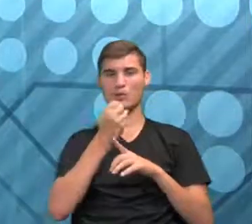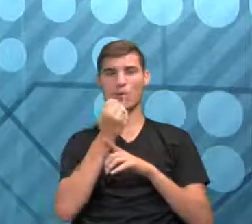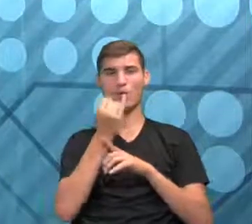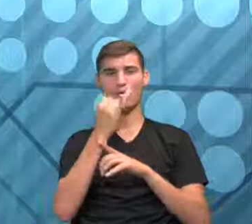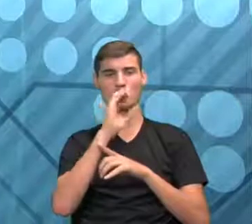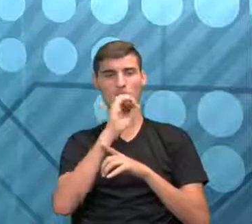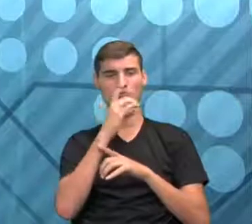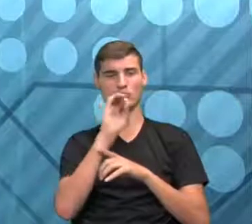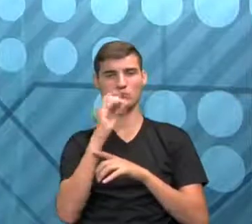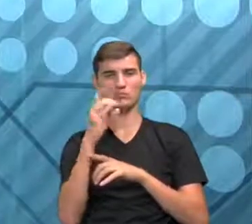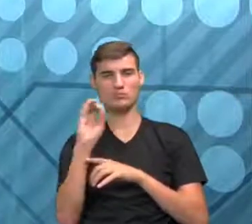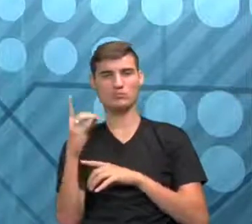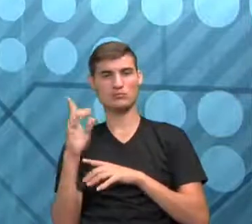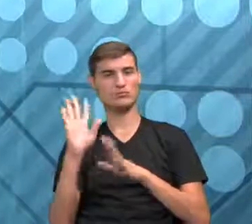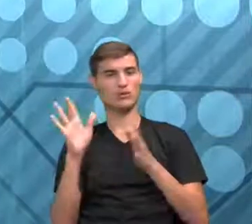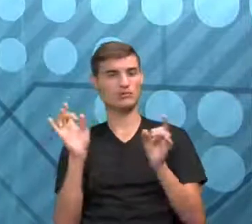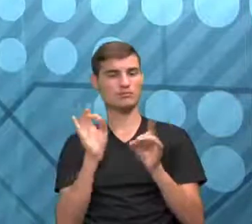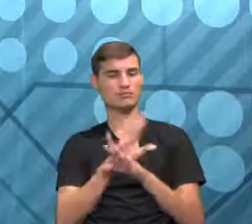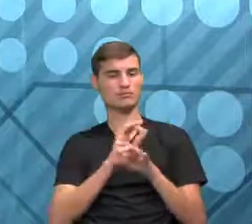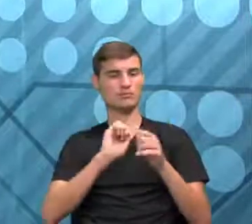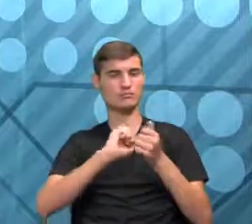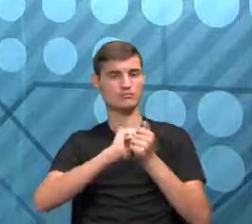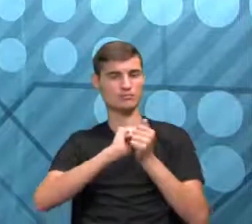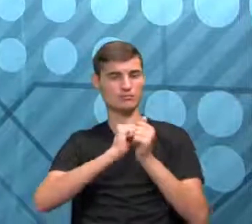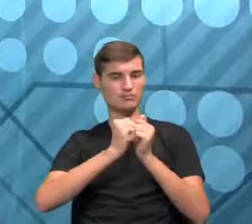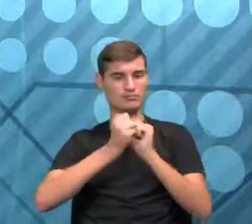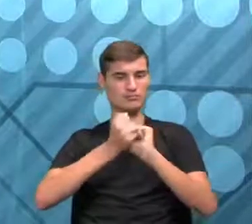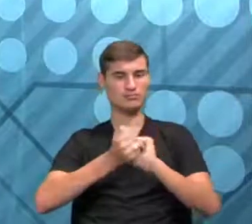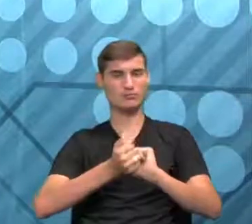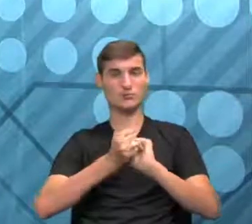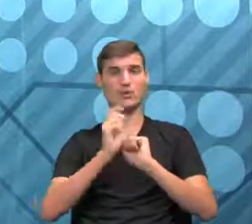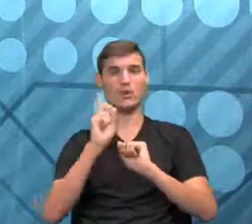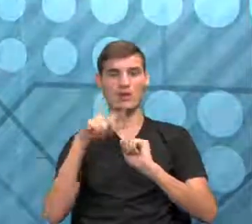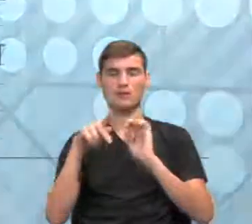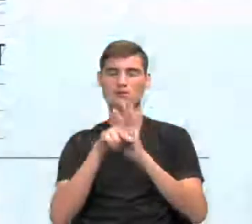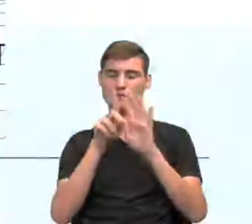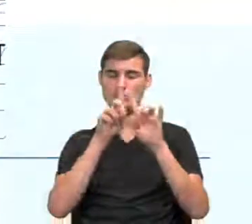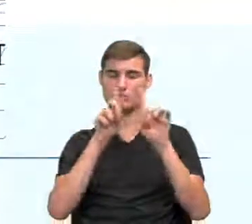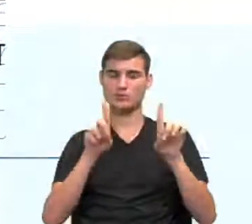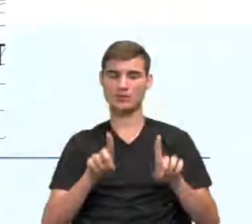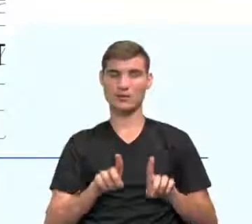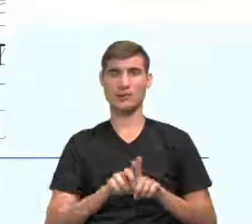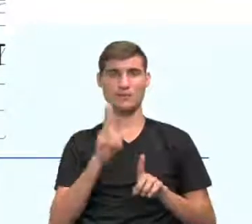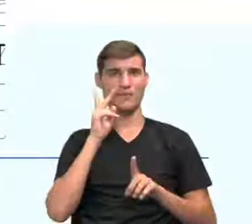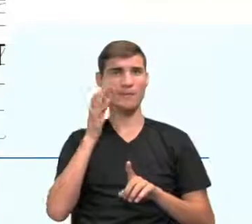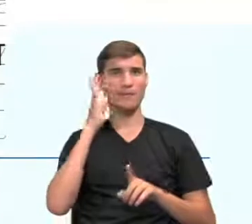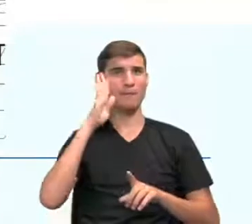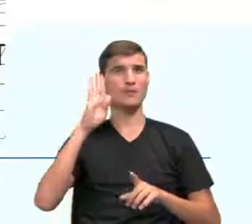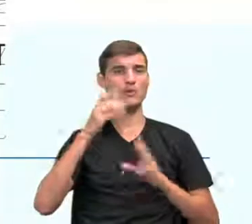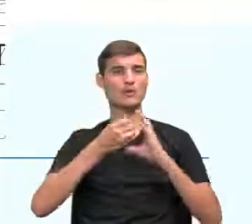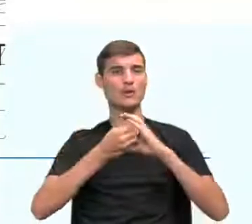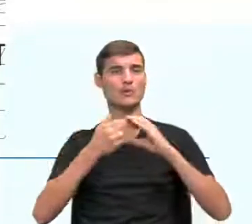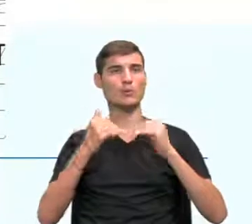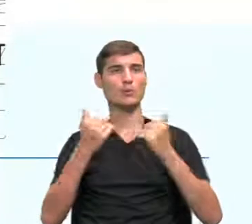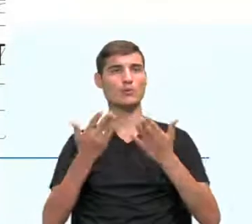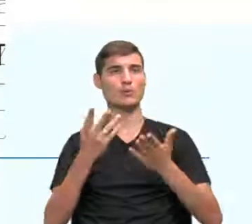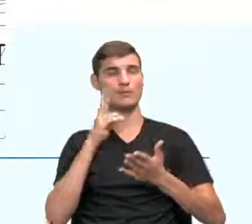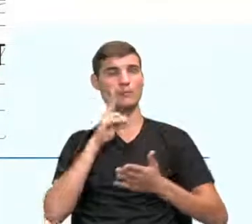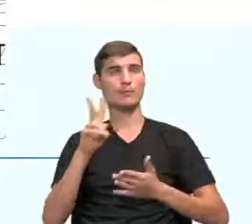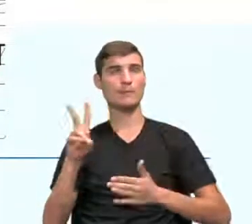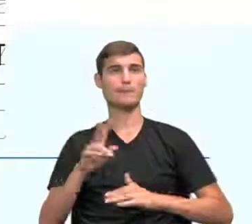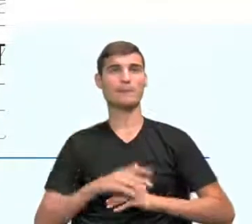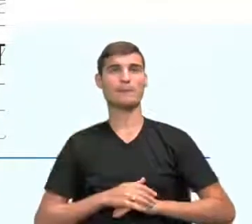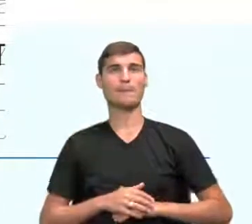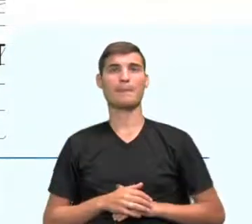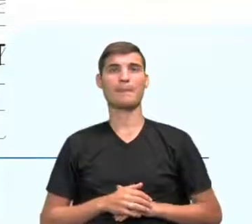já discretizado, então ele é digital. Observando aqui no slide, então, quais são as principais características. Para